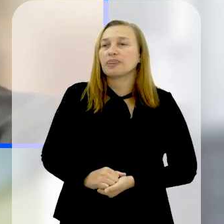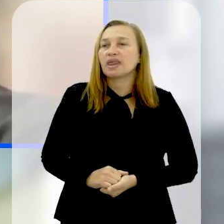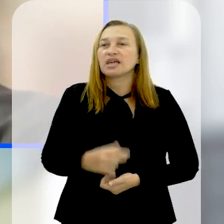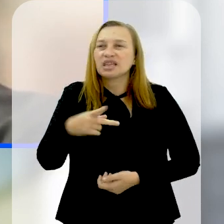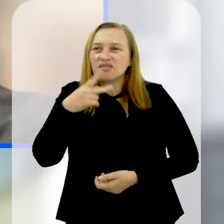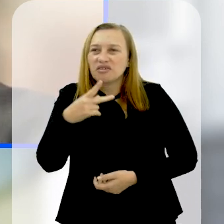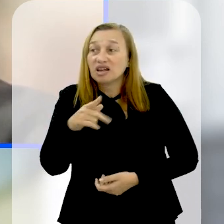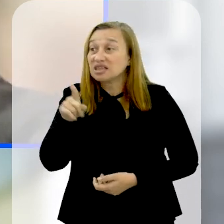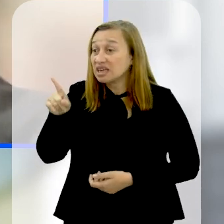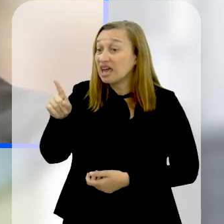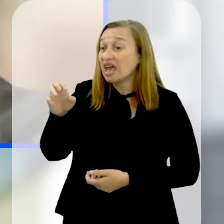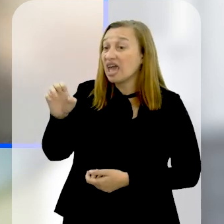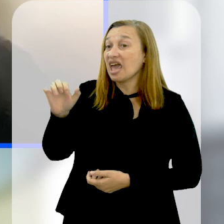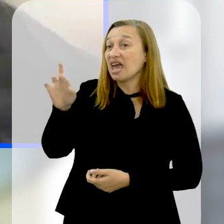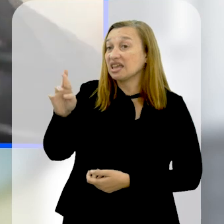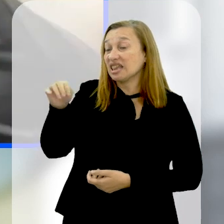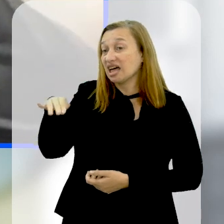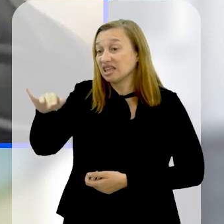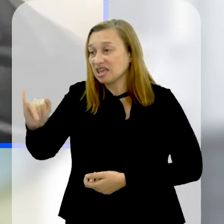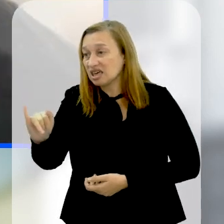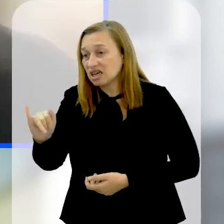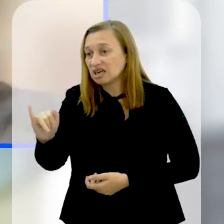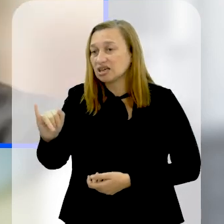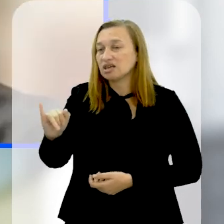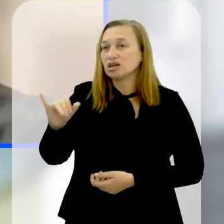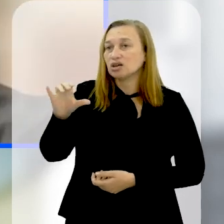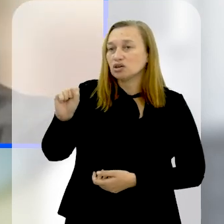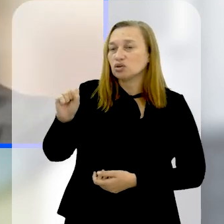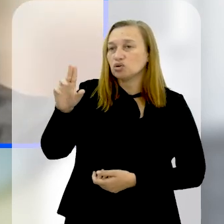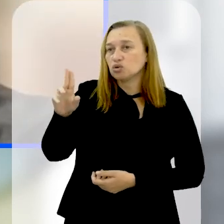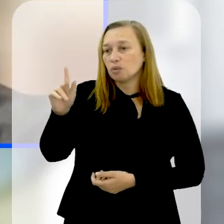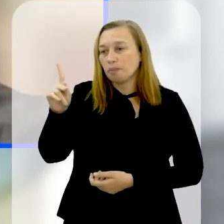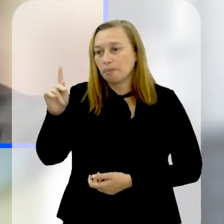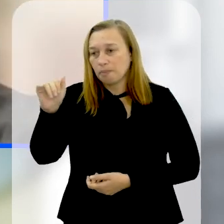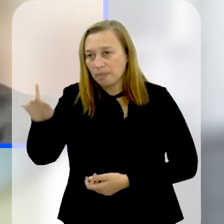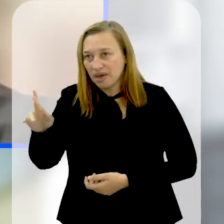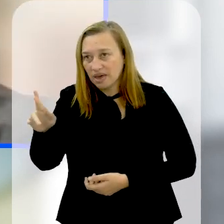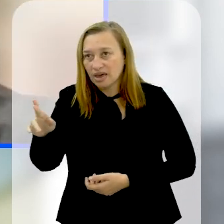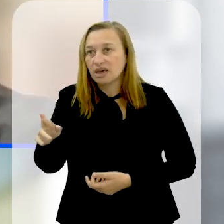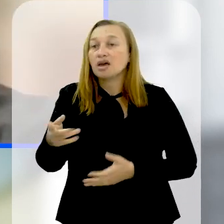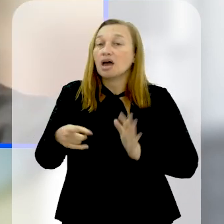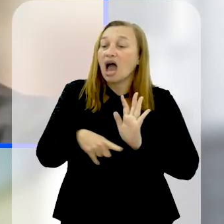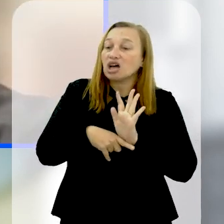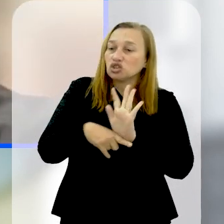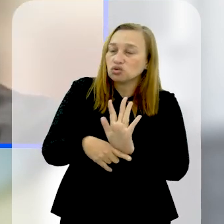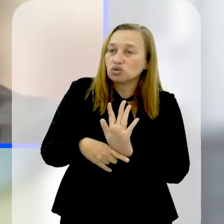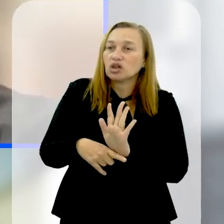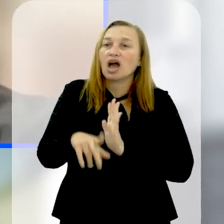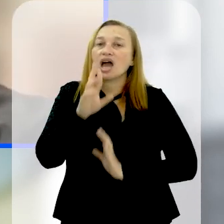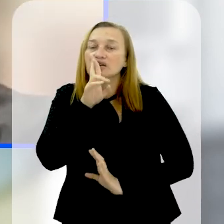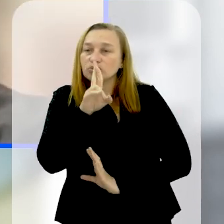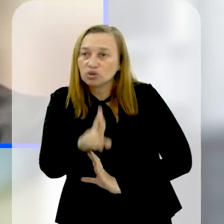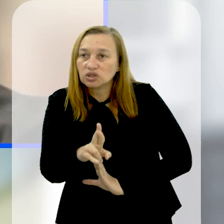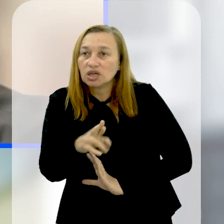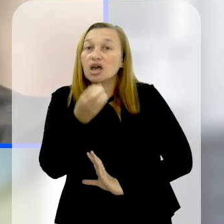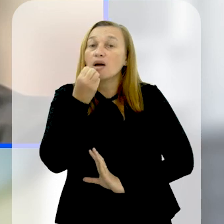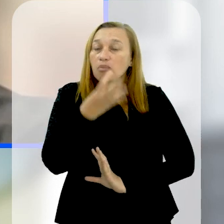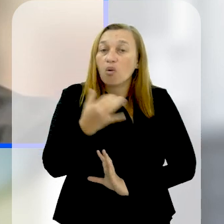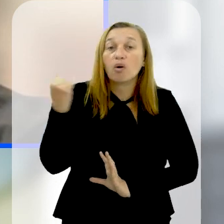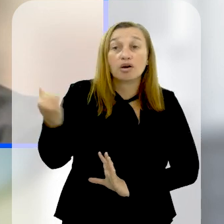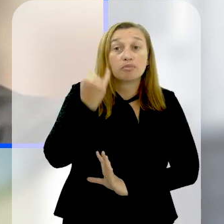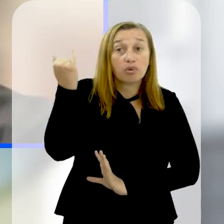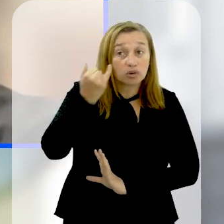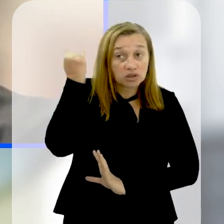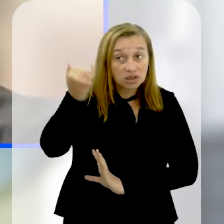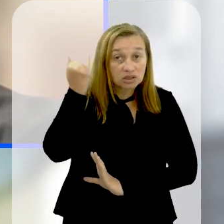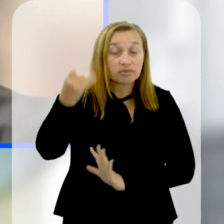na sua porta falando, eu sou do ENANI, então abre a porta e se tiver uma criança com menos de 5 anos, ajudem a responder o questionário, é